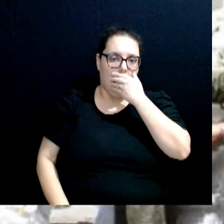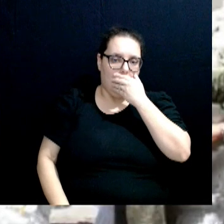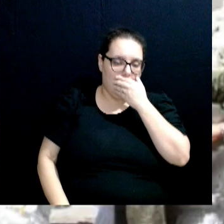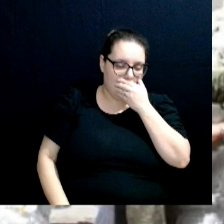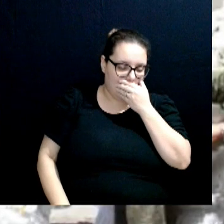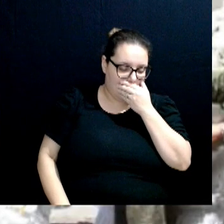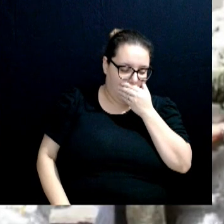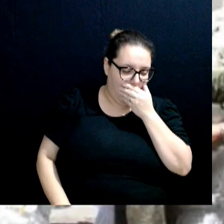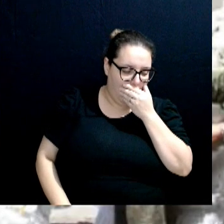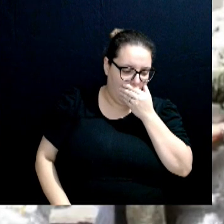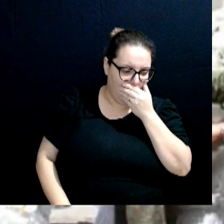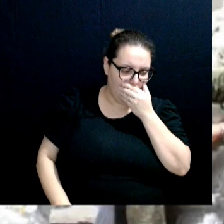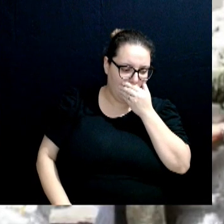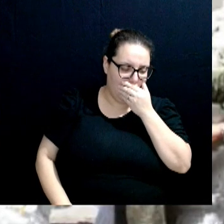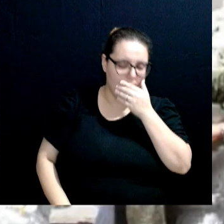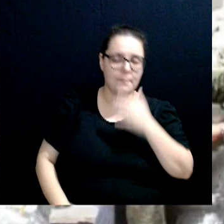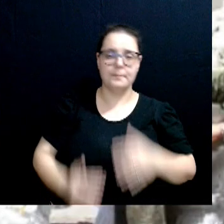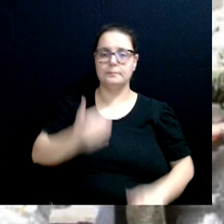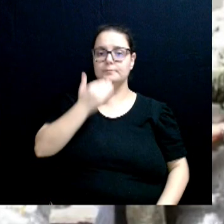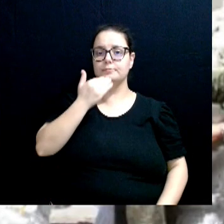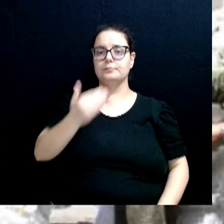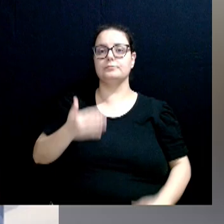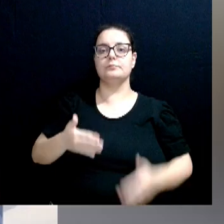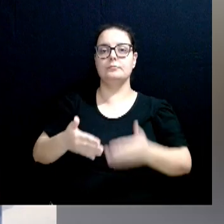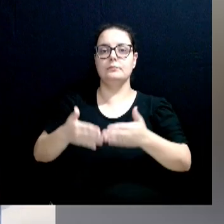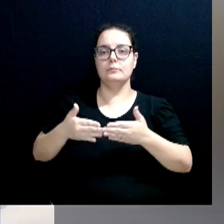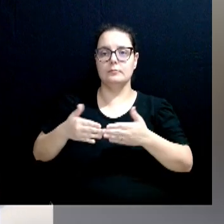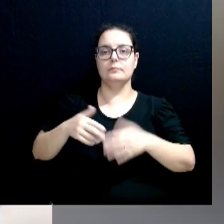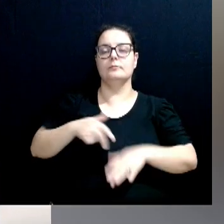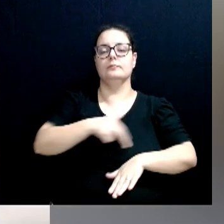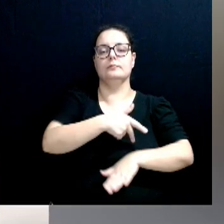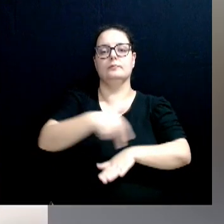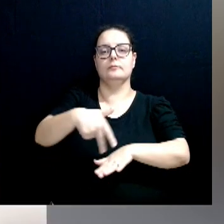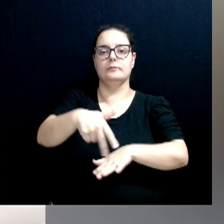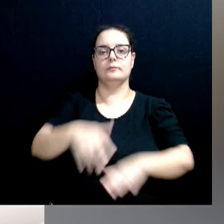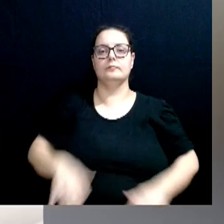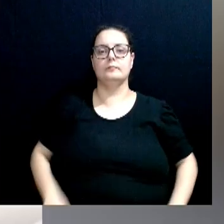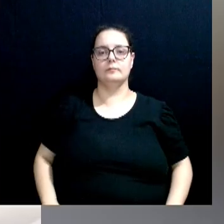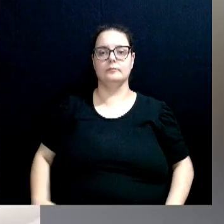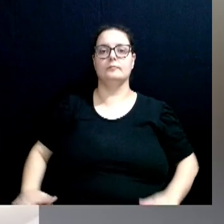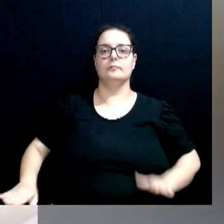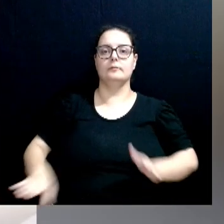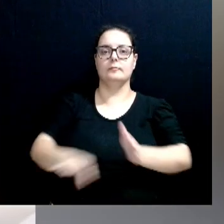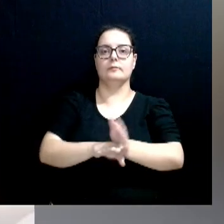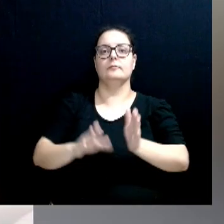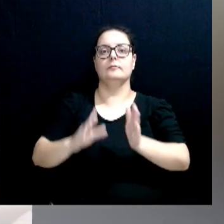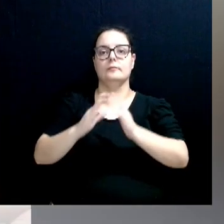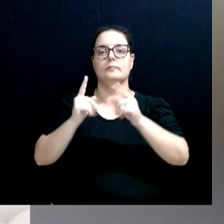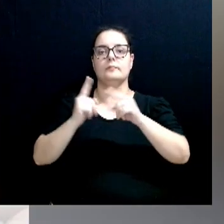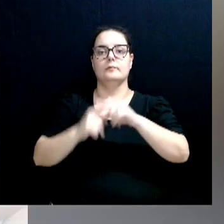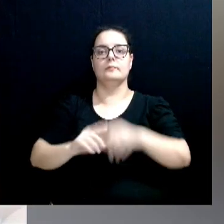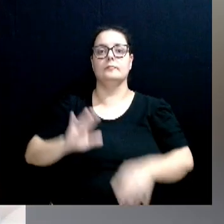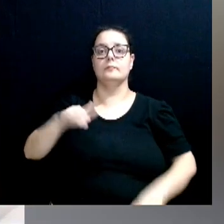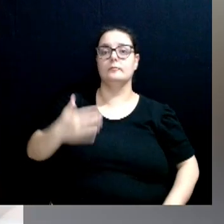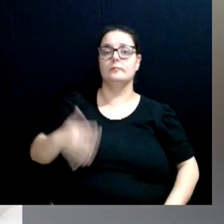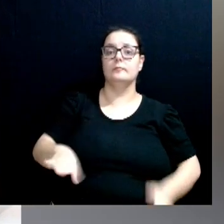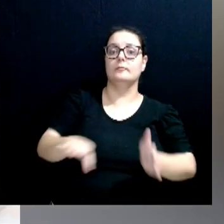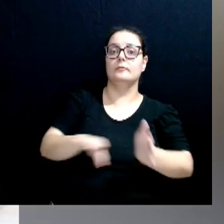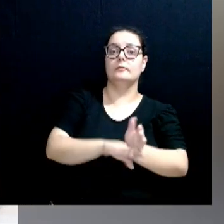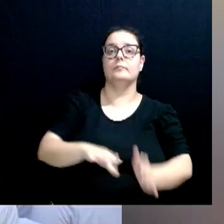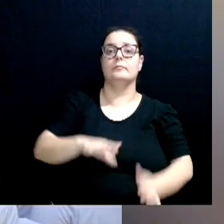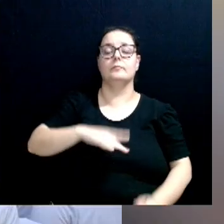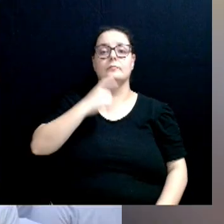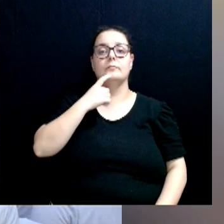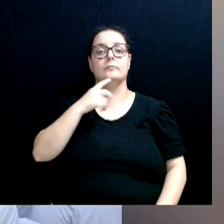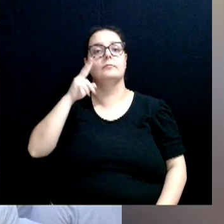E aí chego na frente da igreja e falo, quando cheguei aqui nessa cidade, eu avistei a torre da igreja.